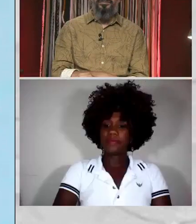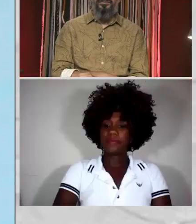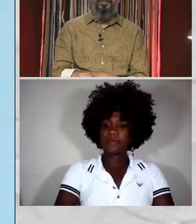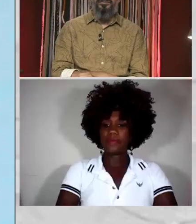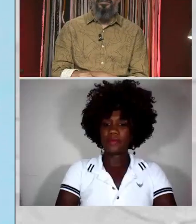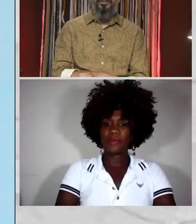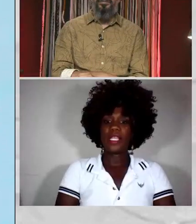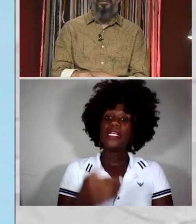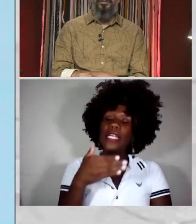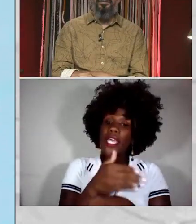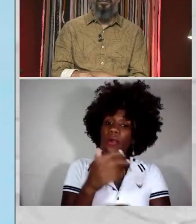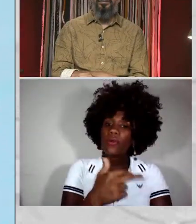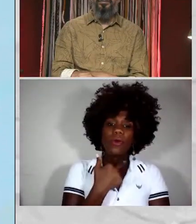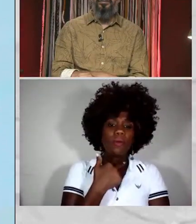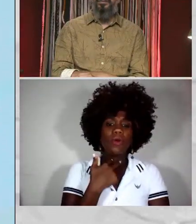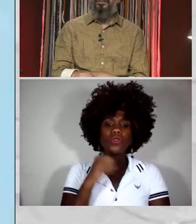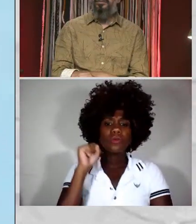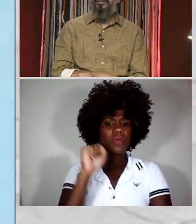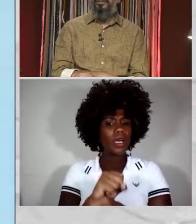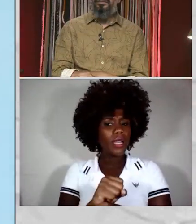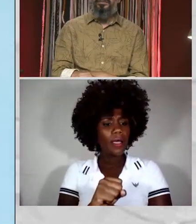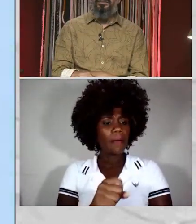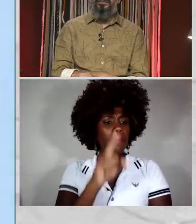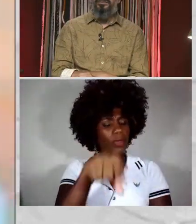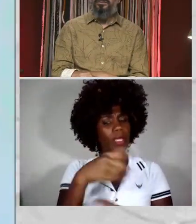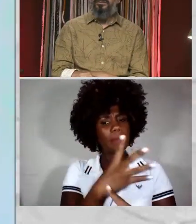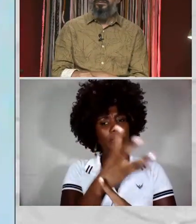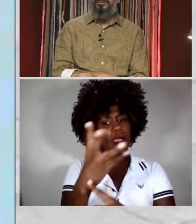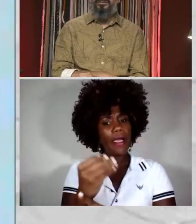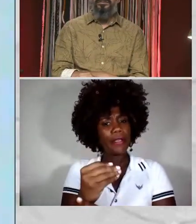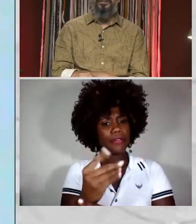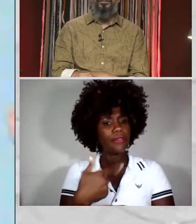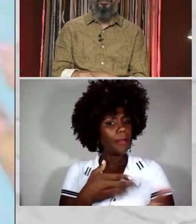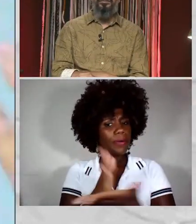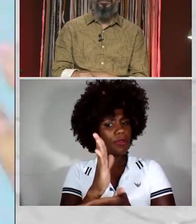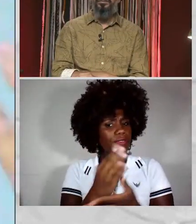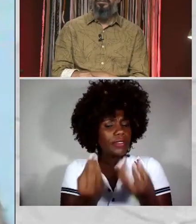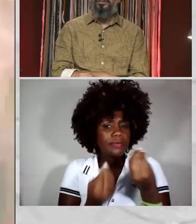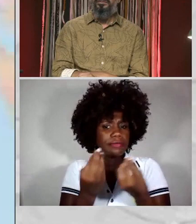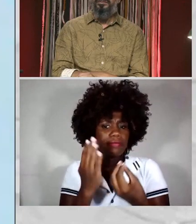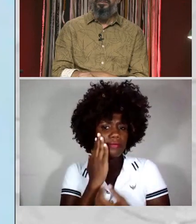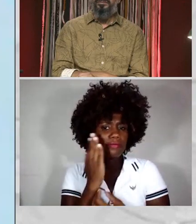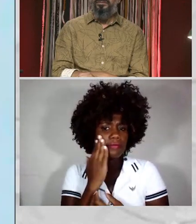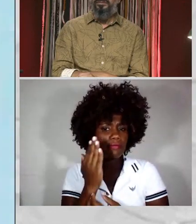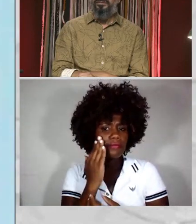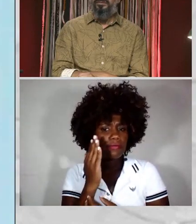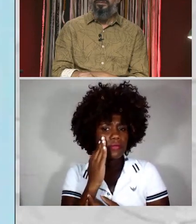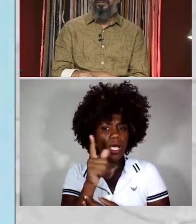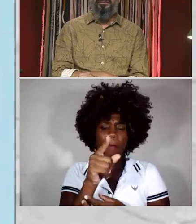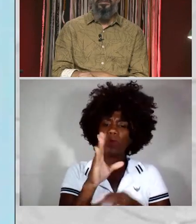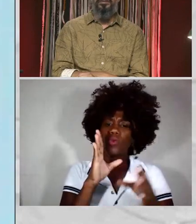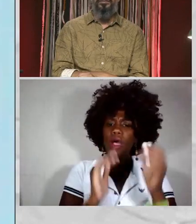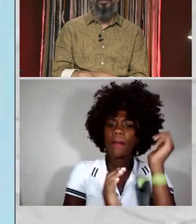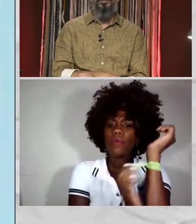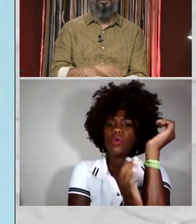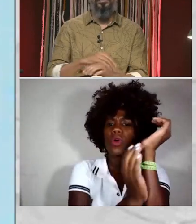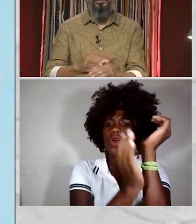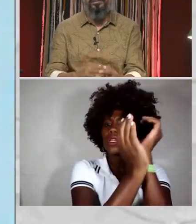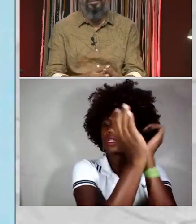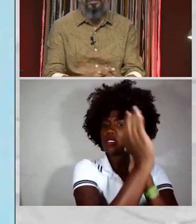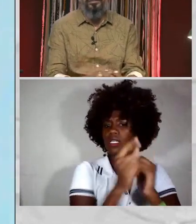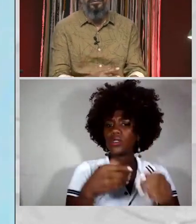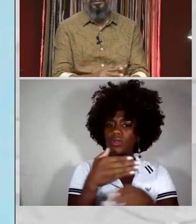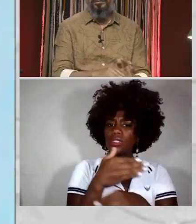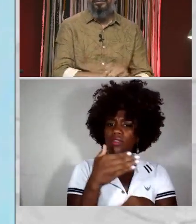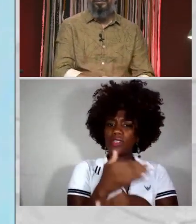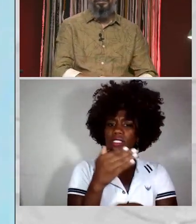vou deixar de fazer a minha arte, porque ela não é aprovada, por, sabe, por uma burocratização do sistema que não me permite ter acesso a